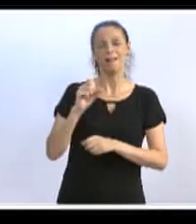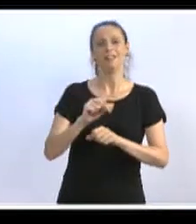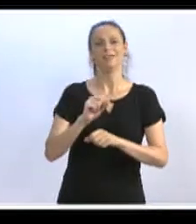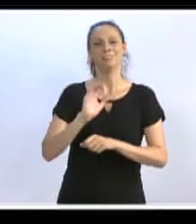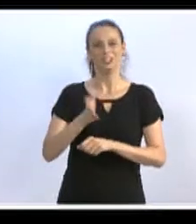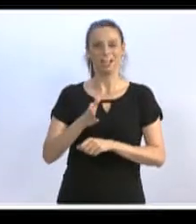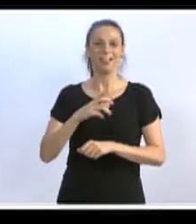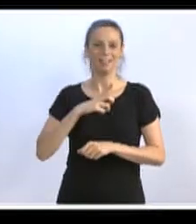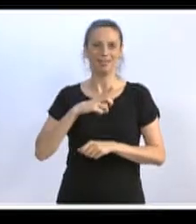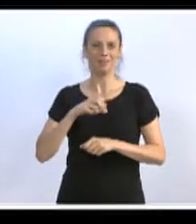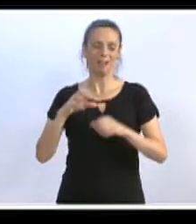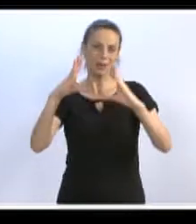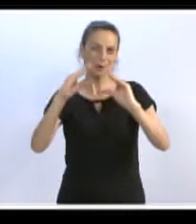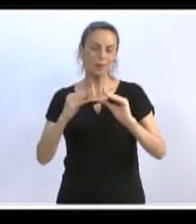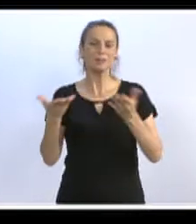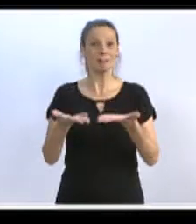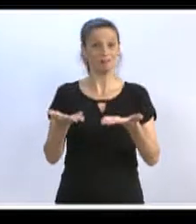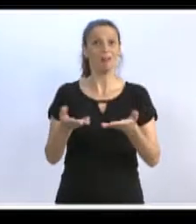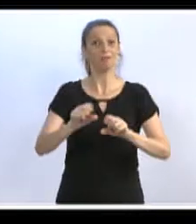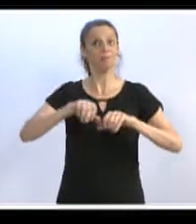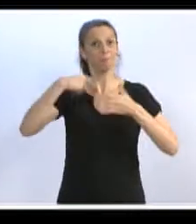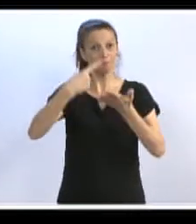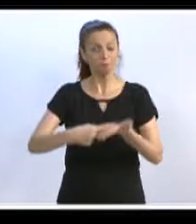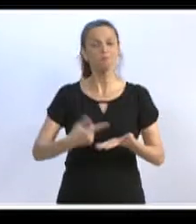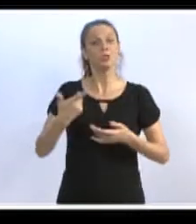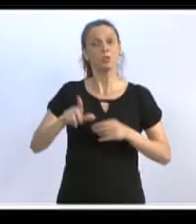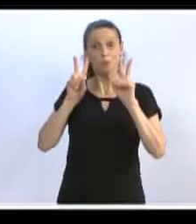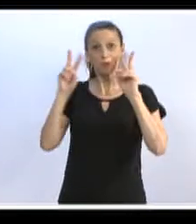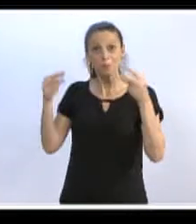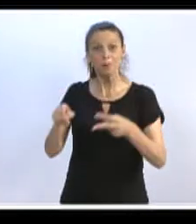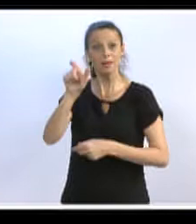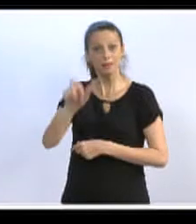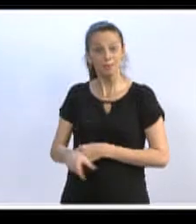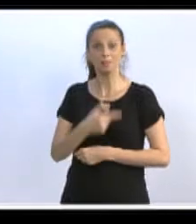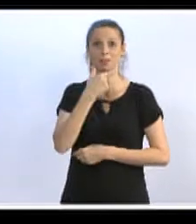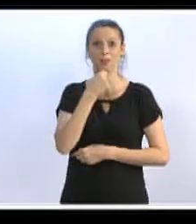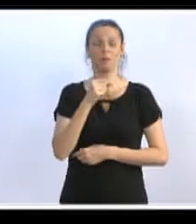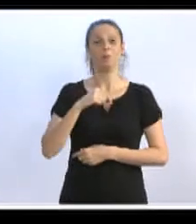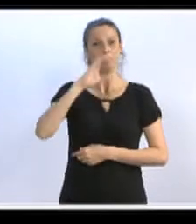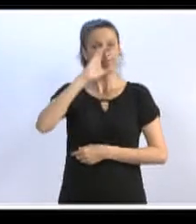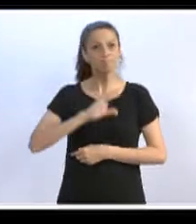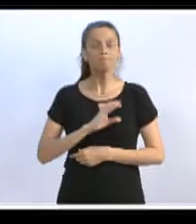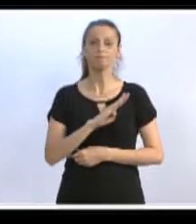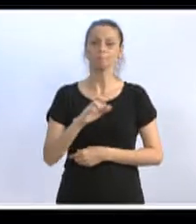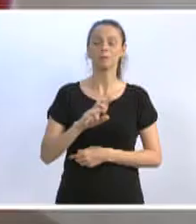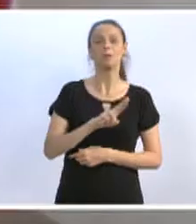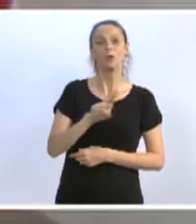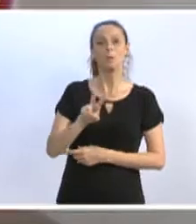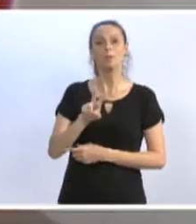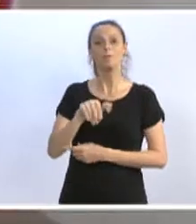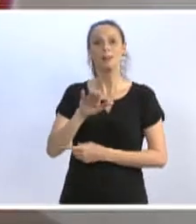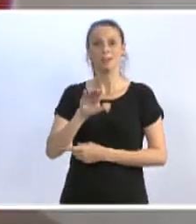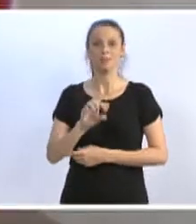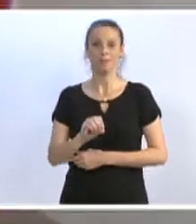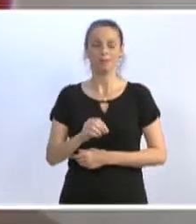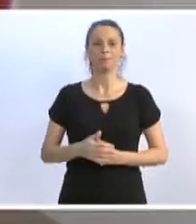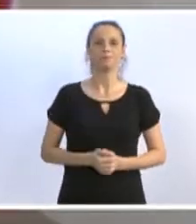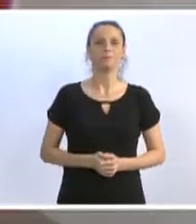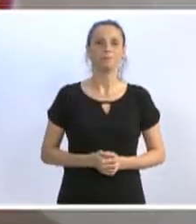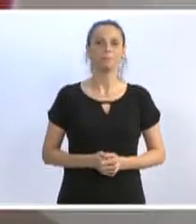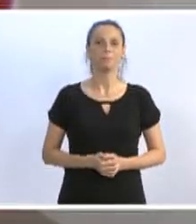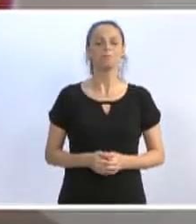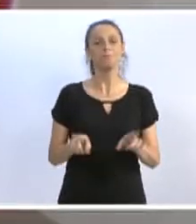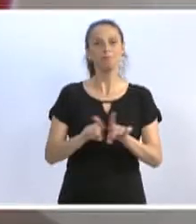e relembra a oportunidade que tive de fazer esse grande reconhecimento este cidadão blumenauense watson quero destacar o